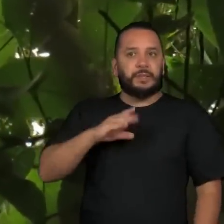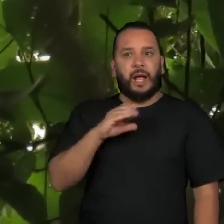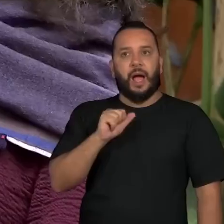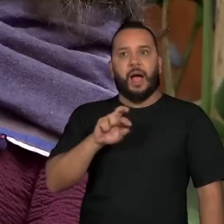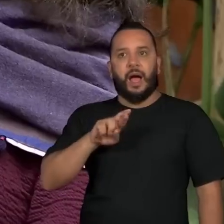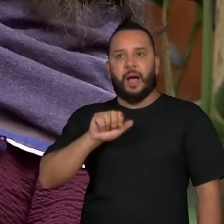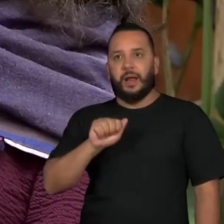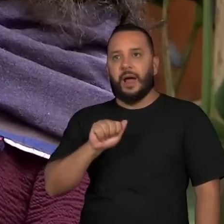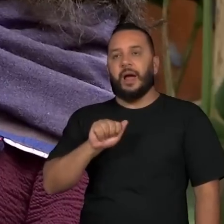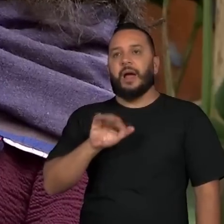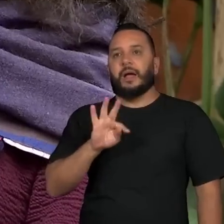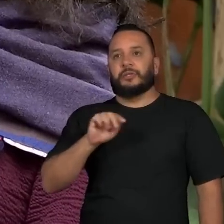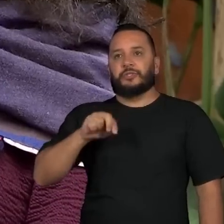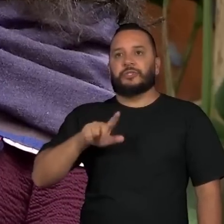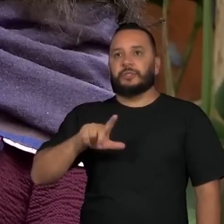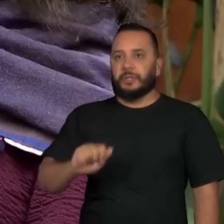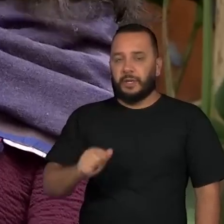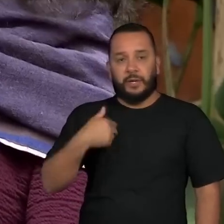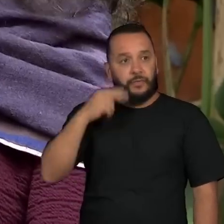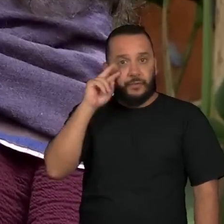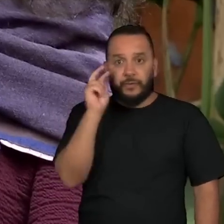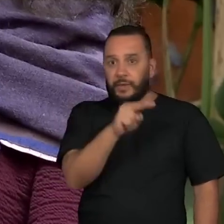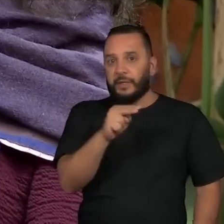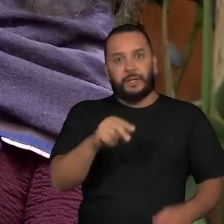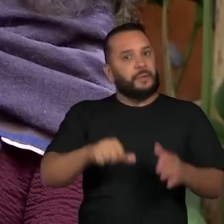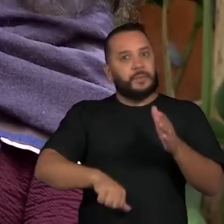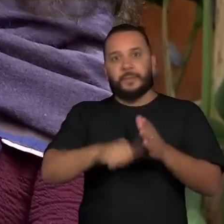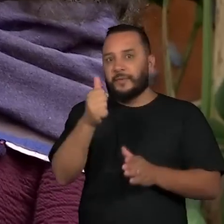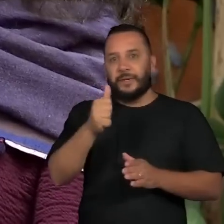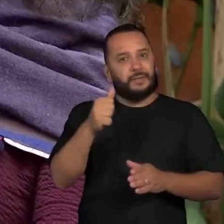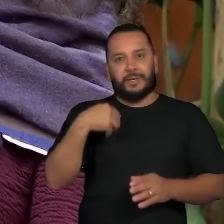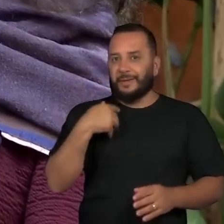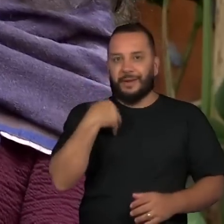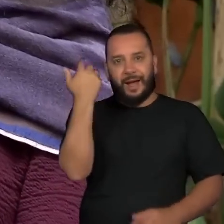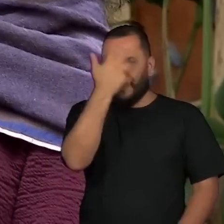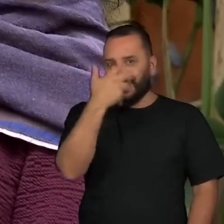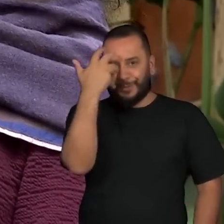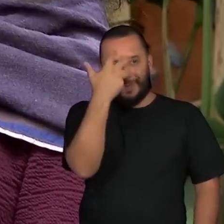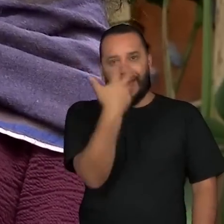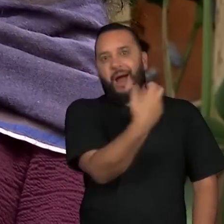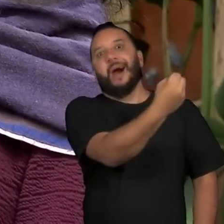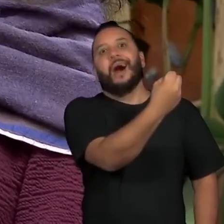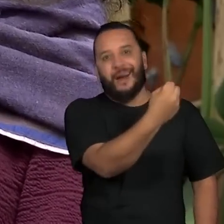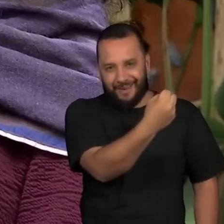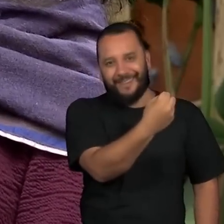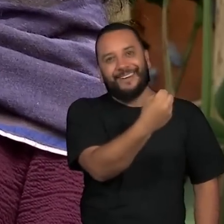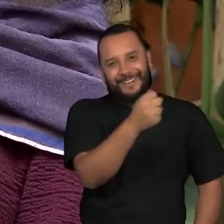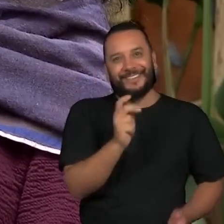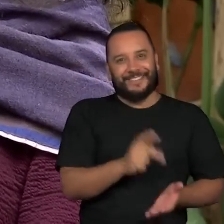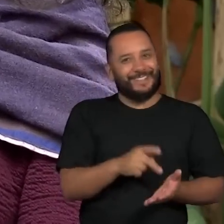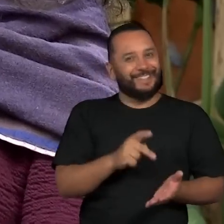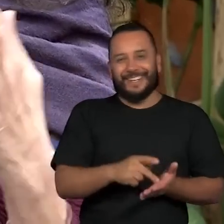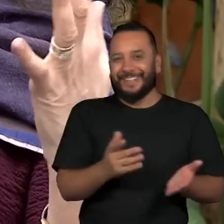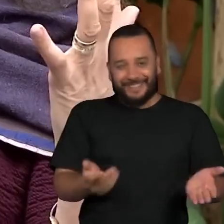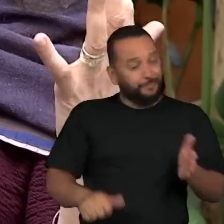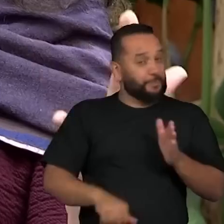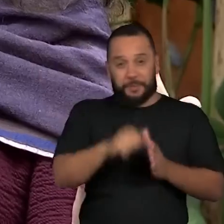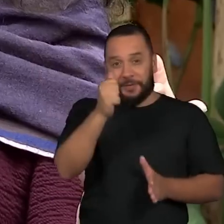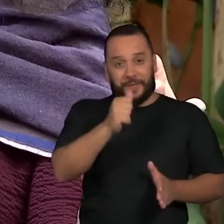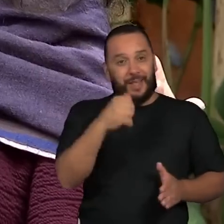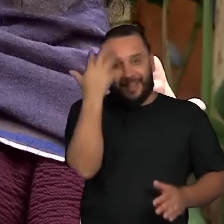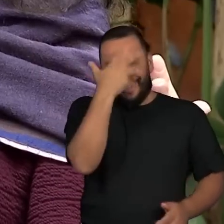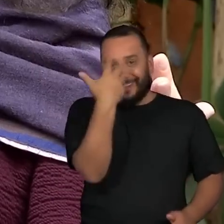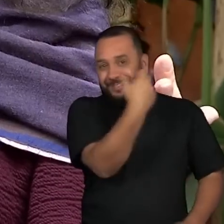Eu vi pela primeira vez o muriqui e apaixonei. Aí foi aquele apaixonado da primeira vez.